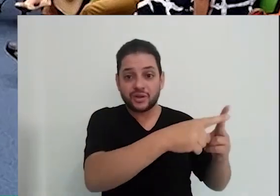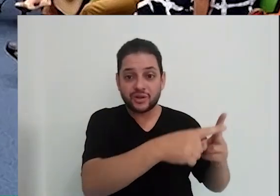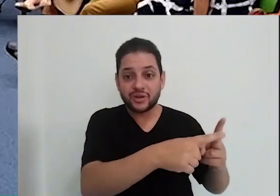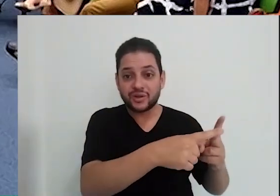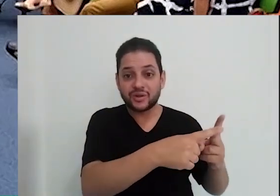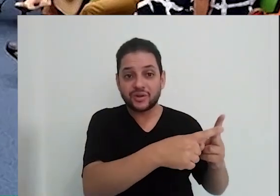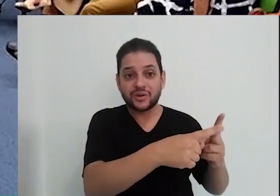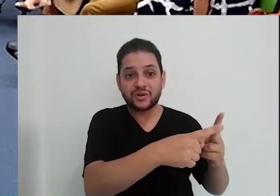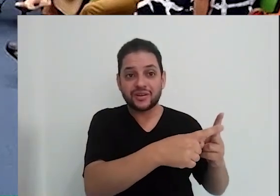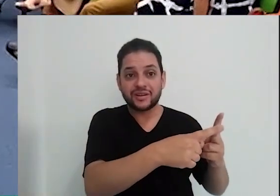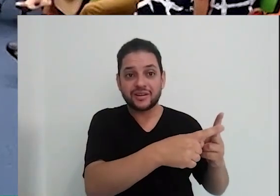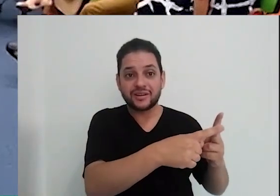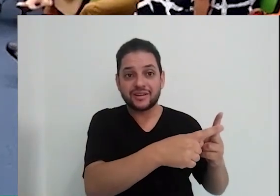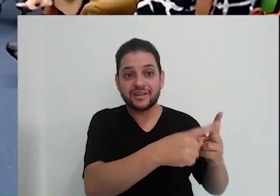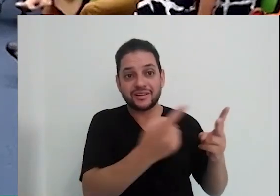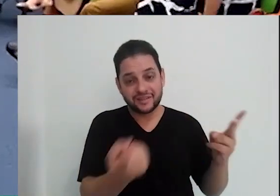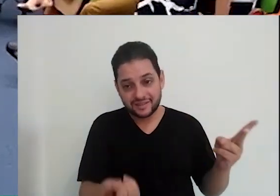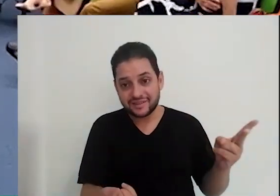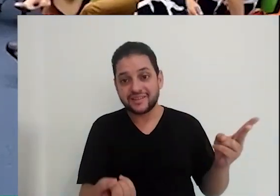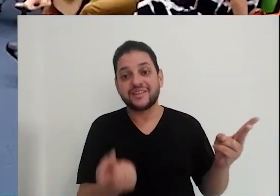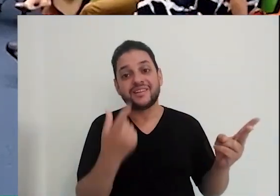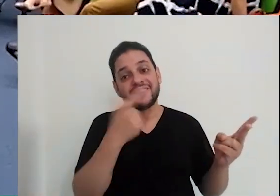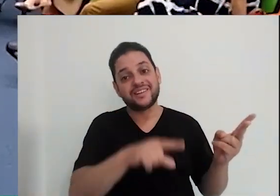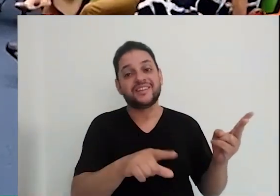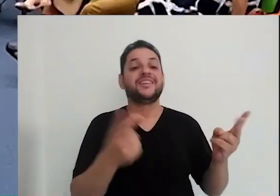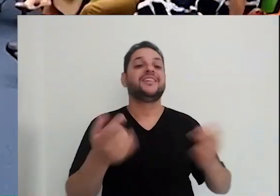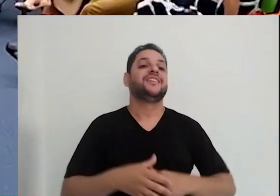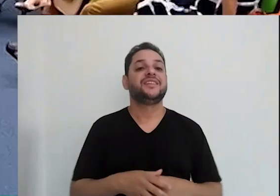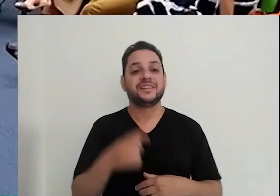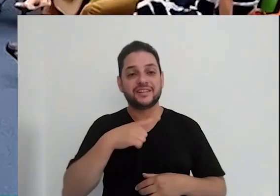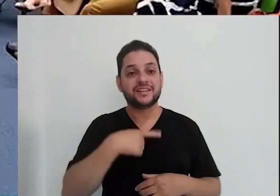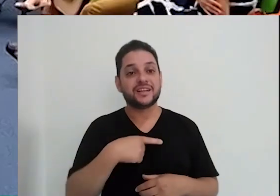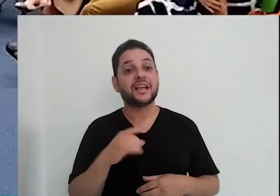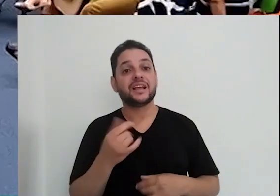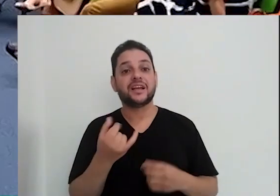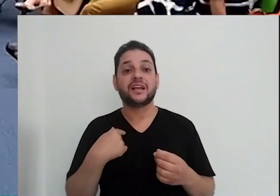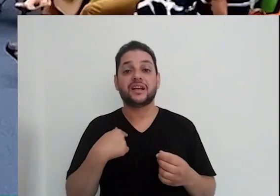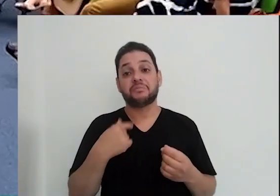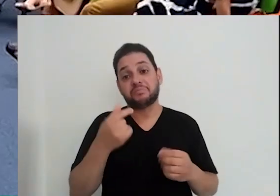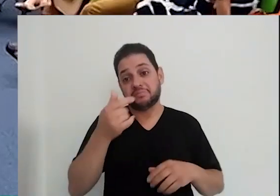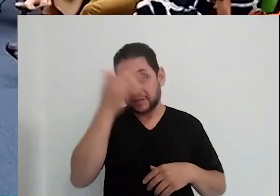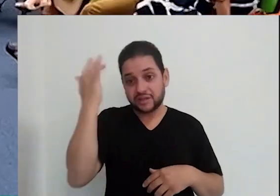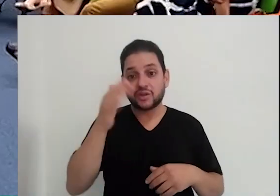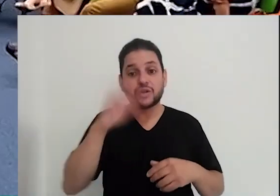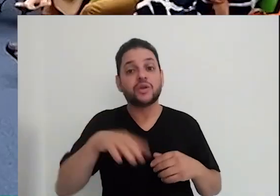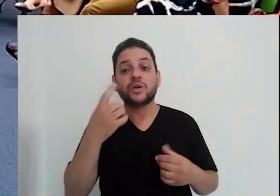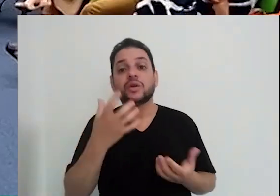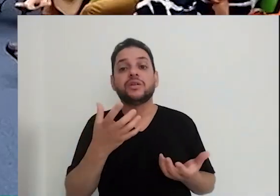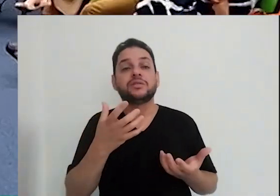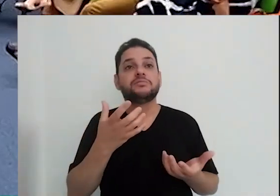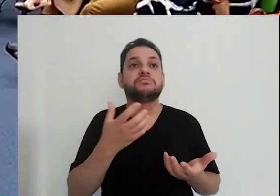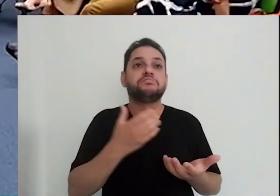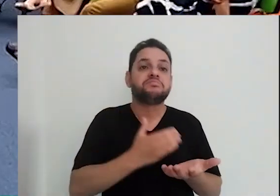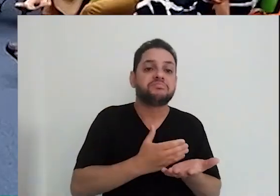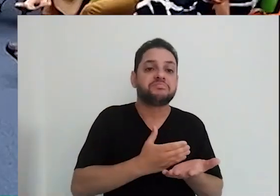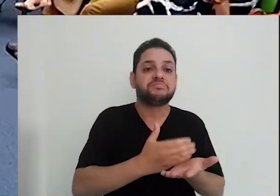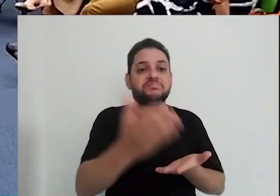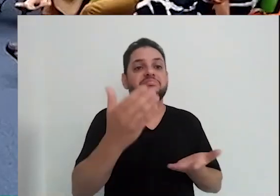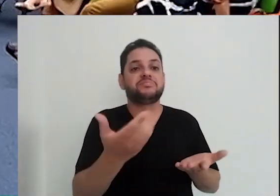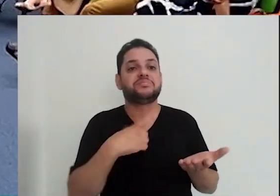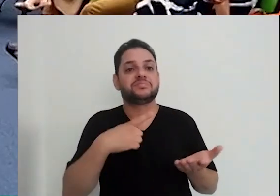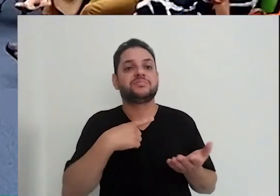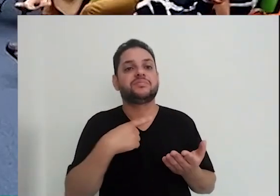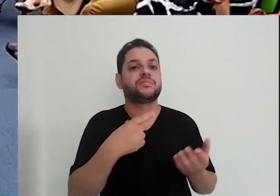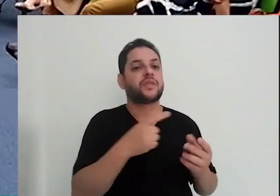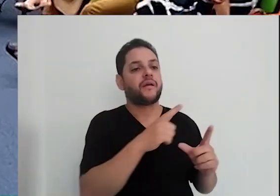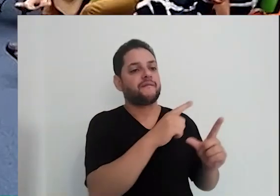falaram é né então então acho que tem muito isso né das pessoas começarem a a a quando o burburinho